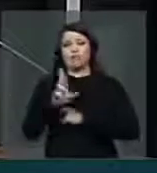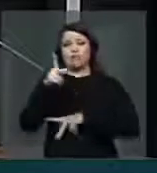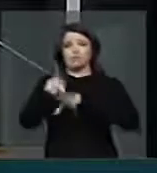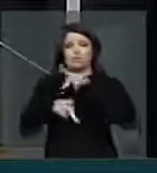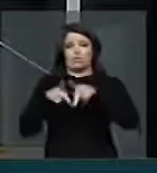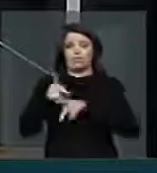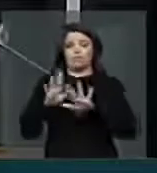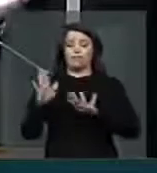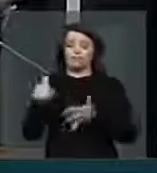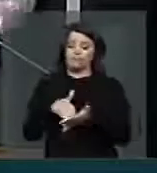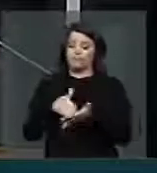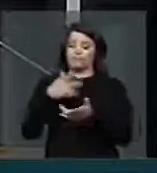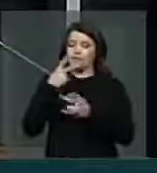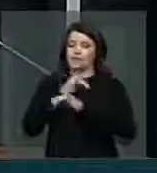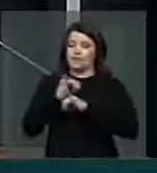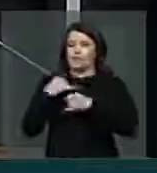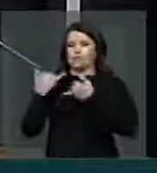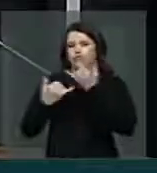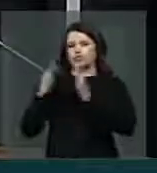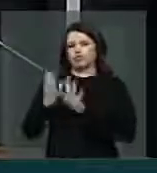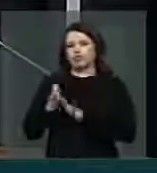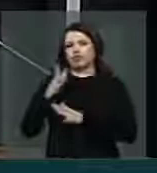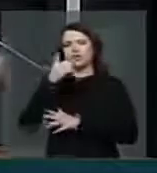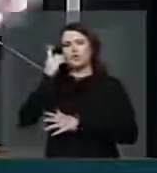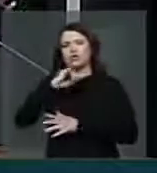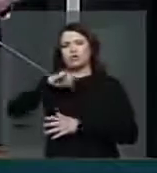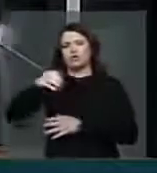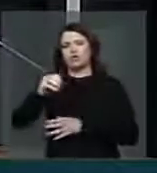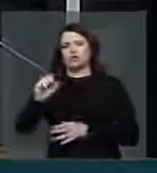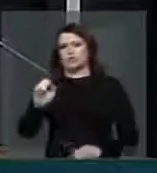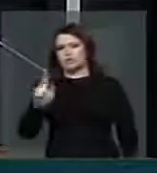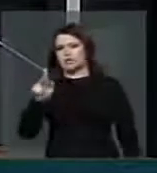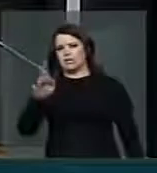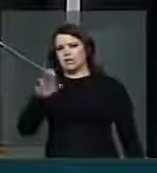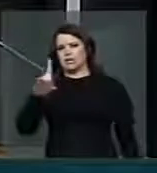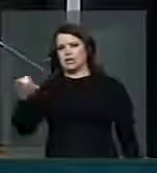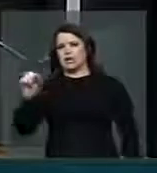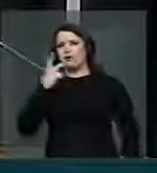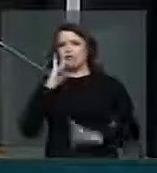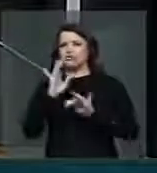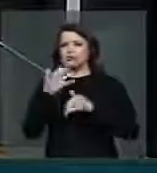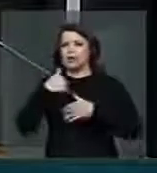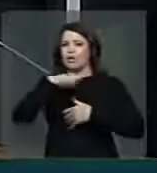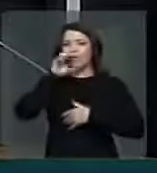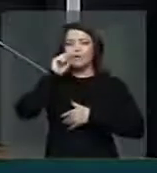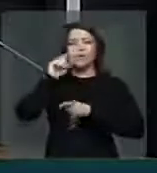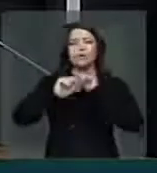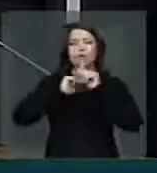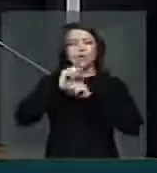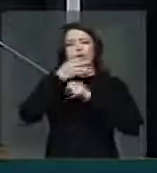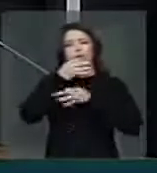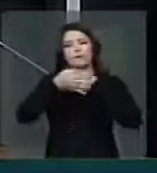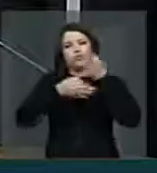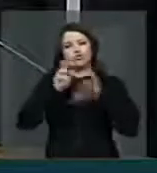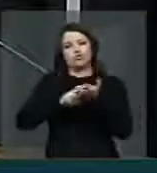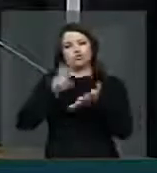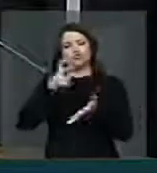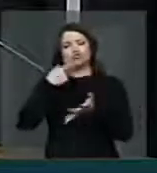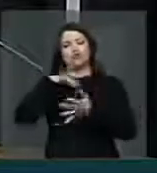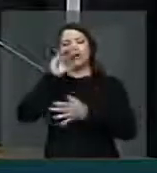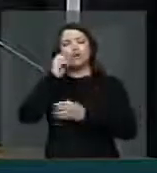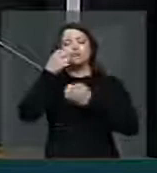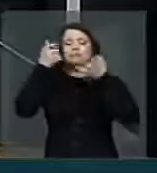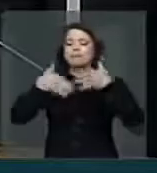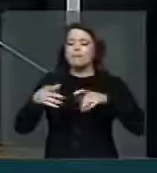povo. Por último, até brinquei com o deputado Zé Geraldo, que eu ia respondê-lo em razão do pronunciamento que ele fez pela manhã aqui sobre os